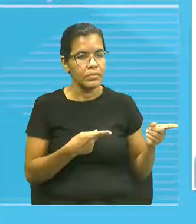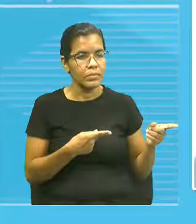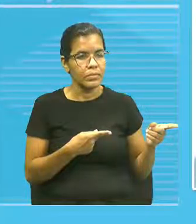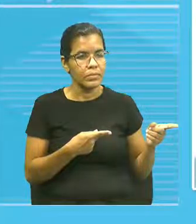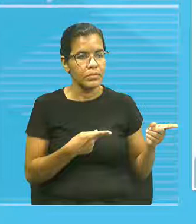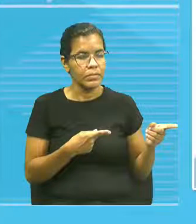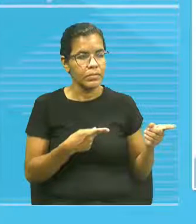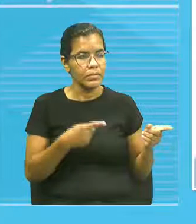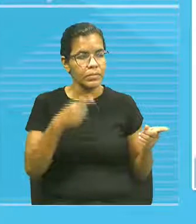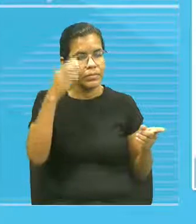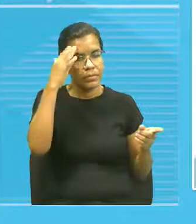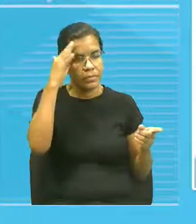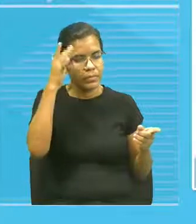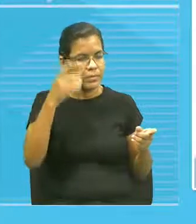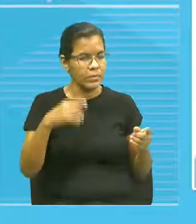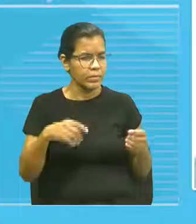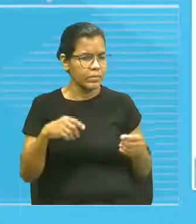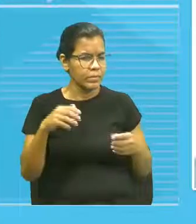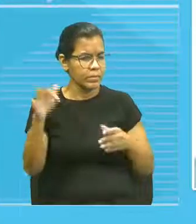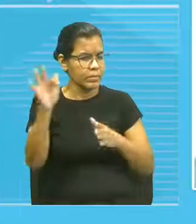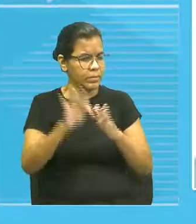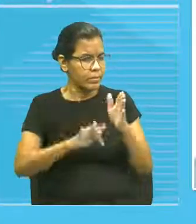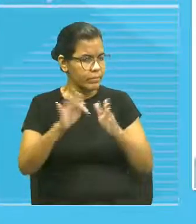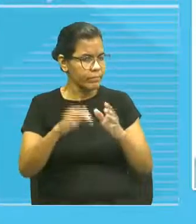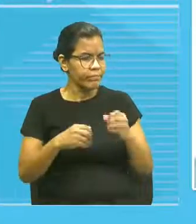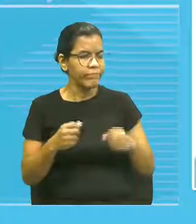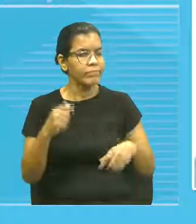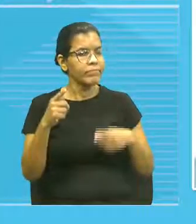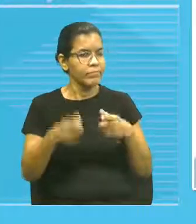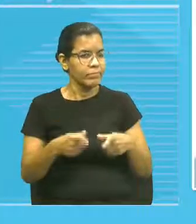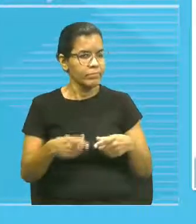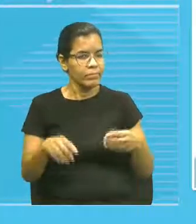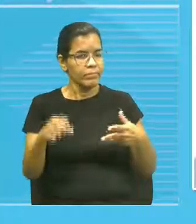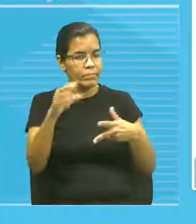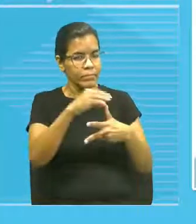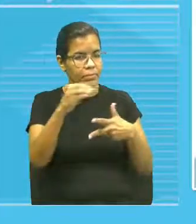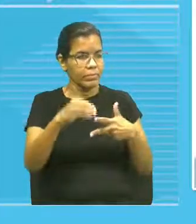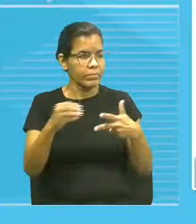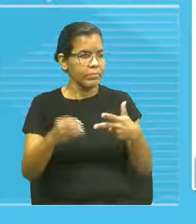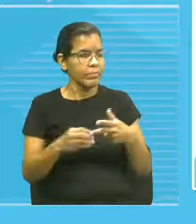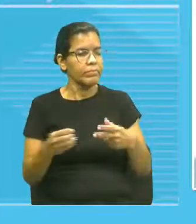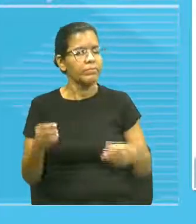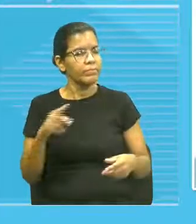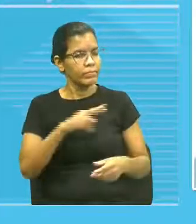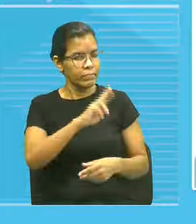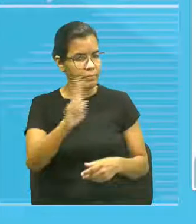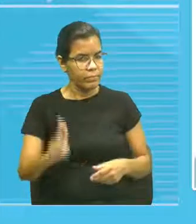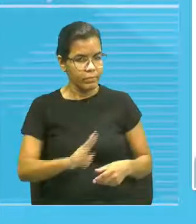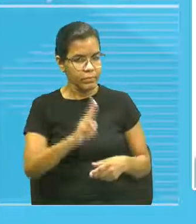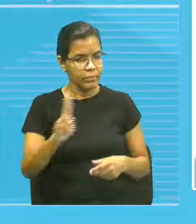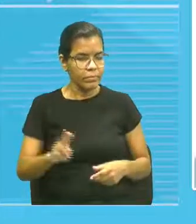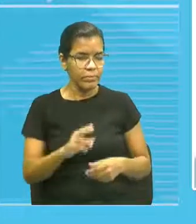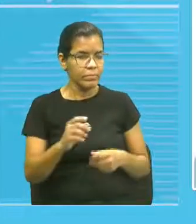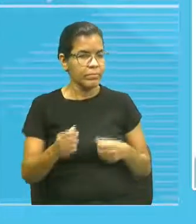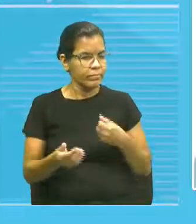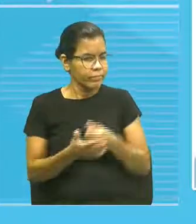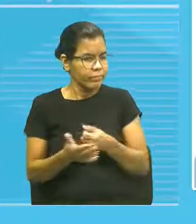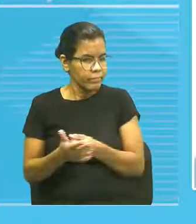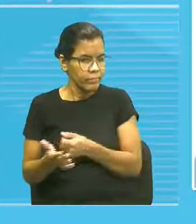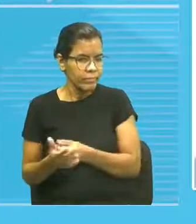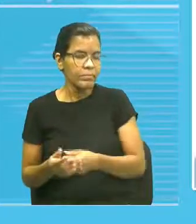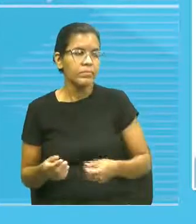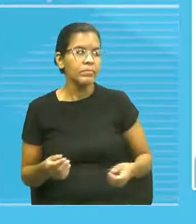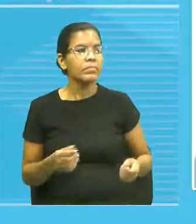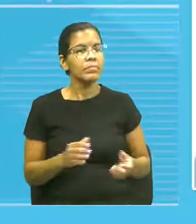Lembra que eu disse que só essa fórmula que iria cair? Pois é, essa aqui é muito cobrada. E a do calorímetro, você